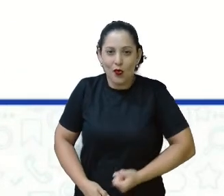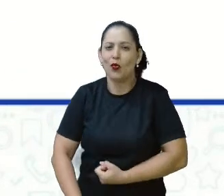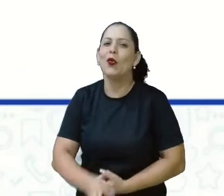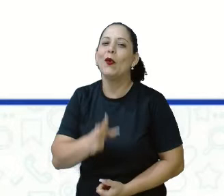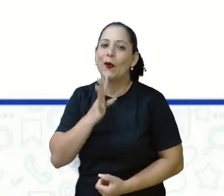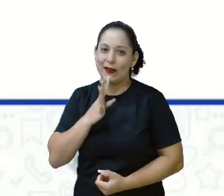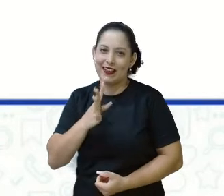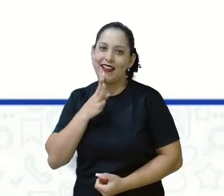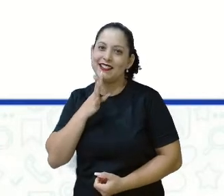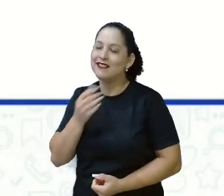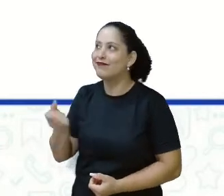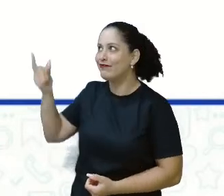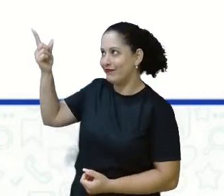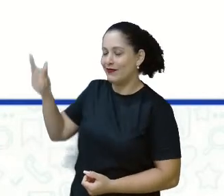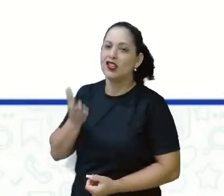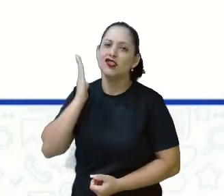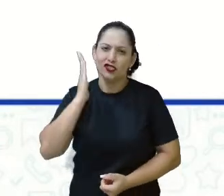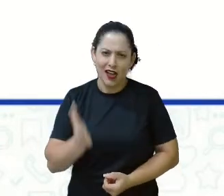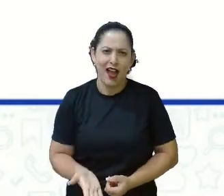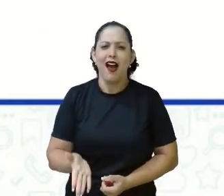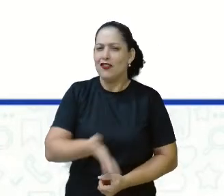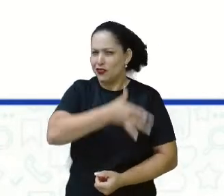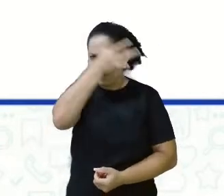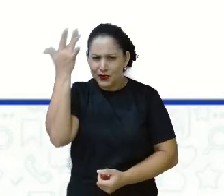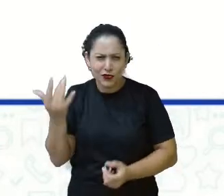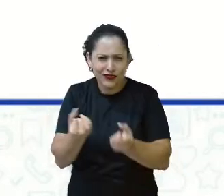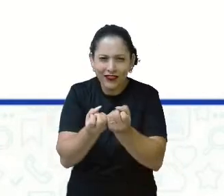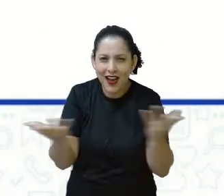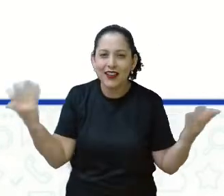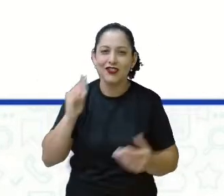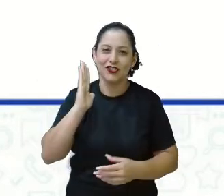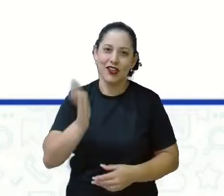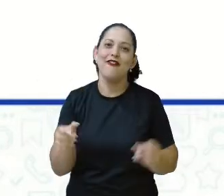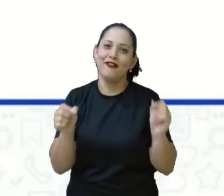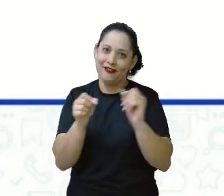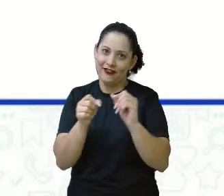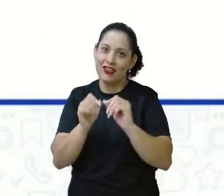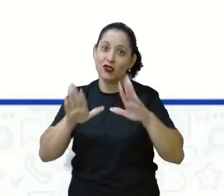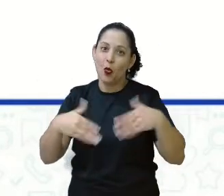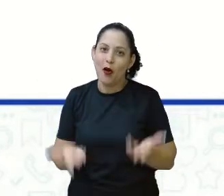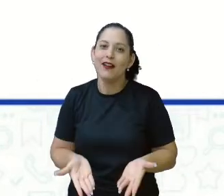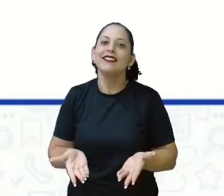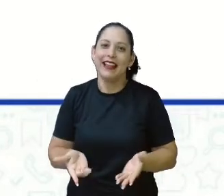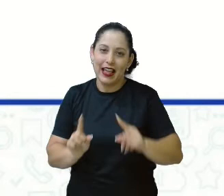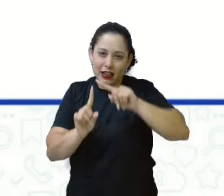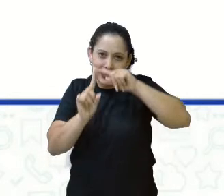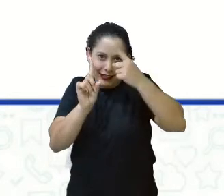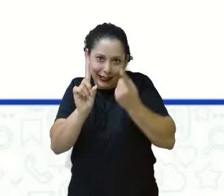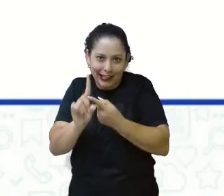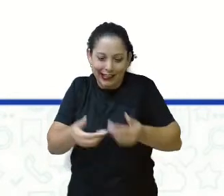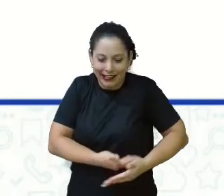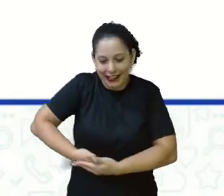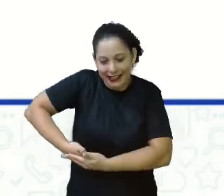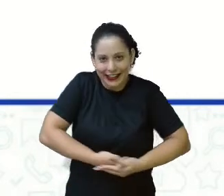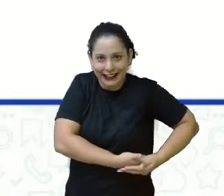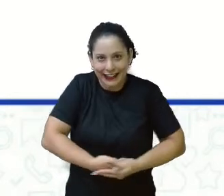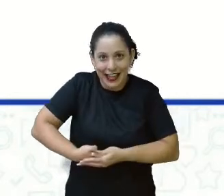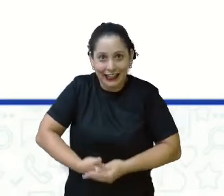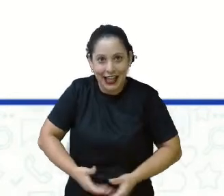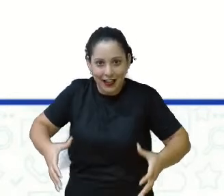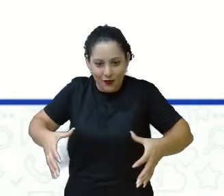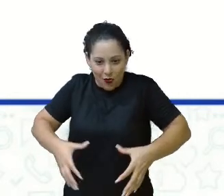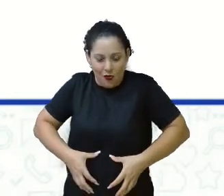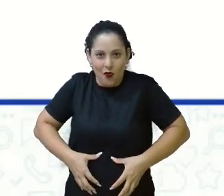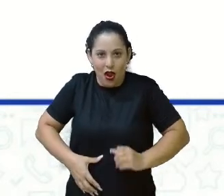conhece isso, né? Todo mundo já fez um ultrassom uma vez na vida, né? Pelo menos quando era bebê, na barriga da mãe, né, Bel? E por